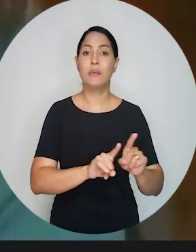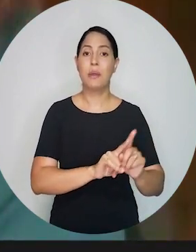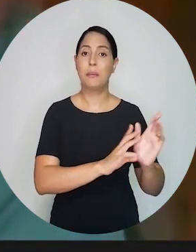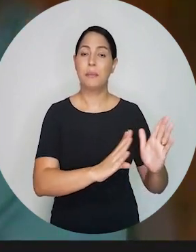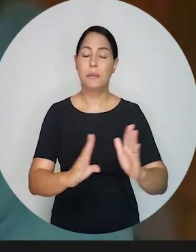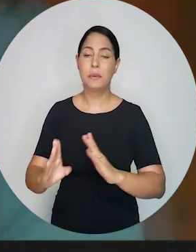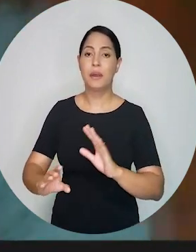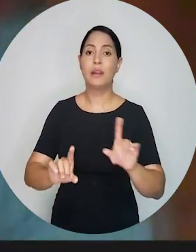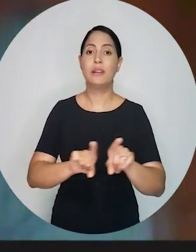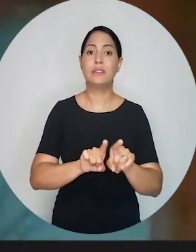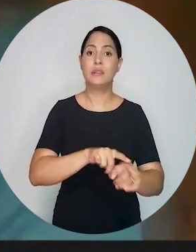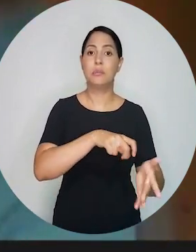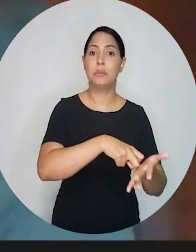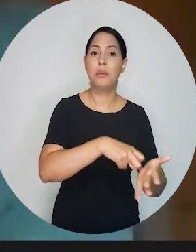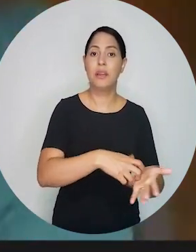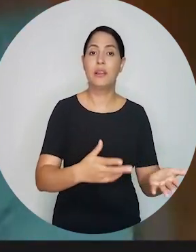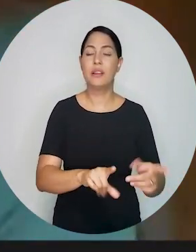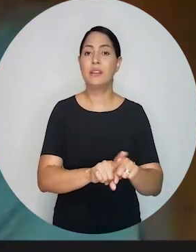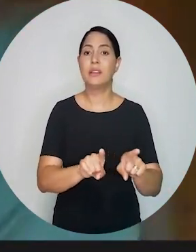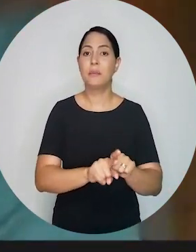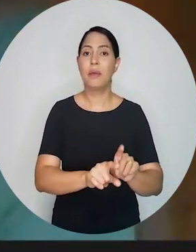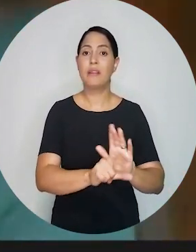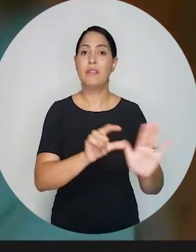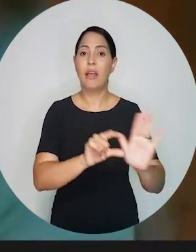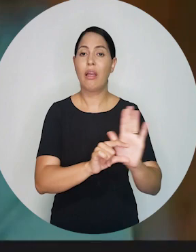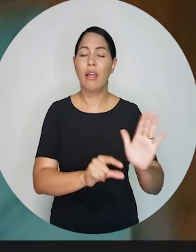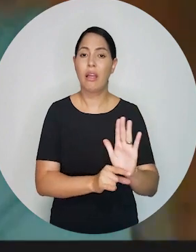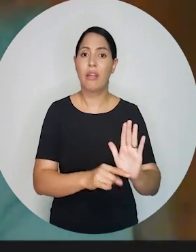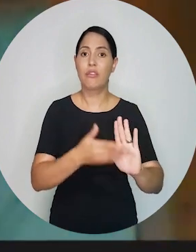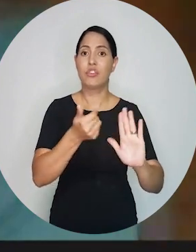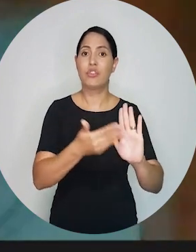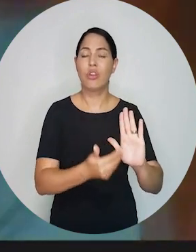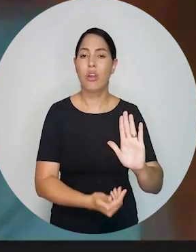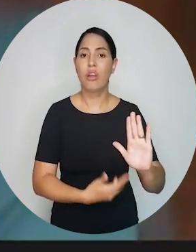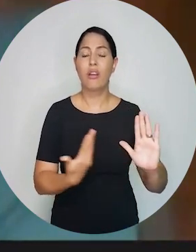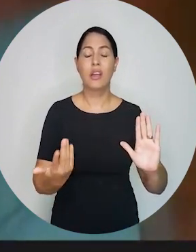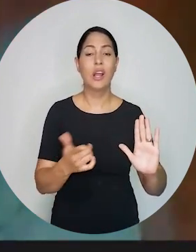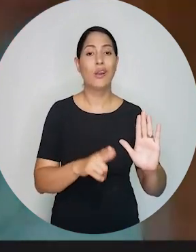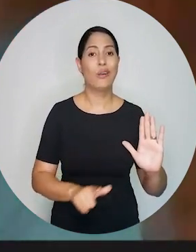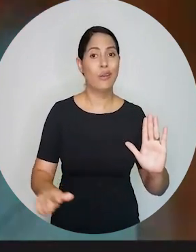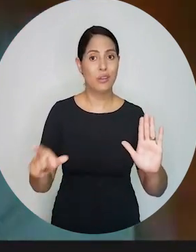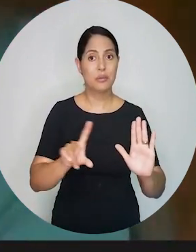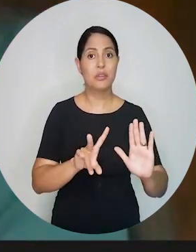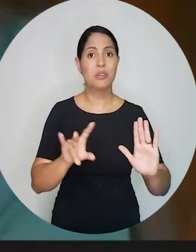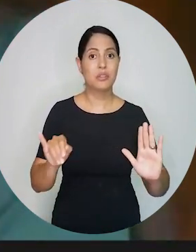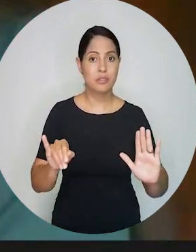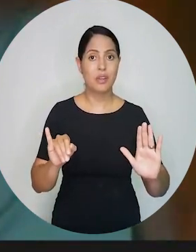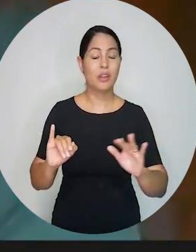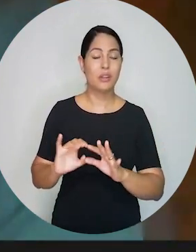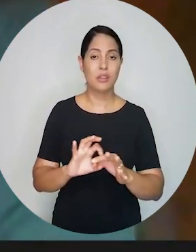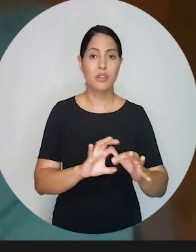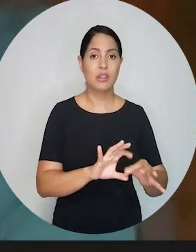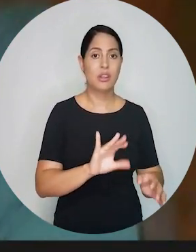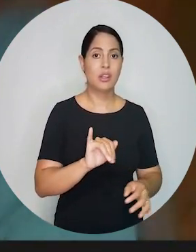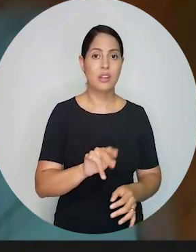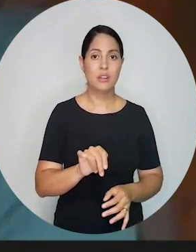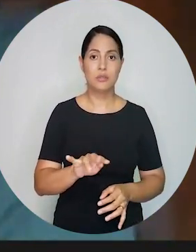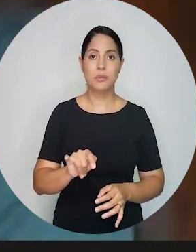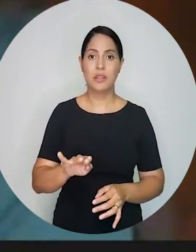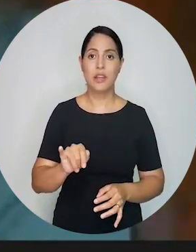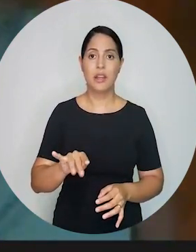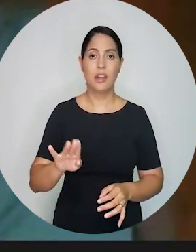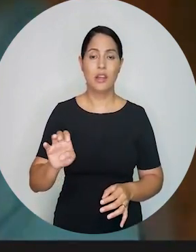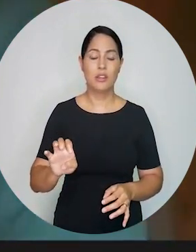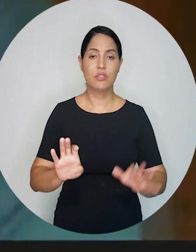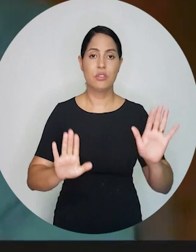foi alterada. Seus ritos, procedimentos, penas, revogação de dispositivos, e certamente